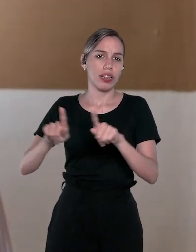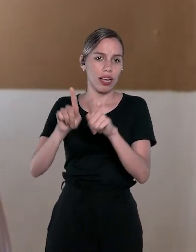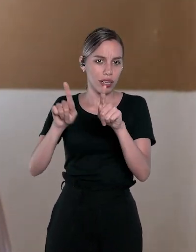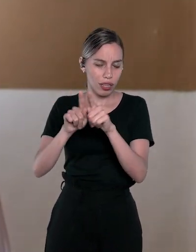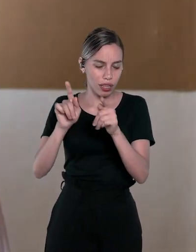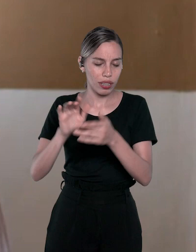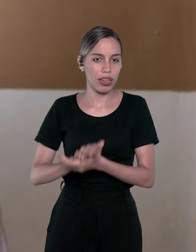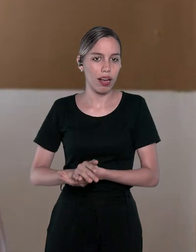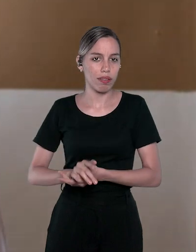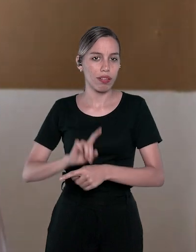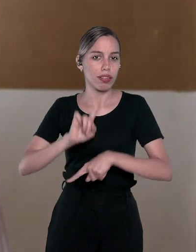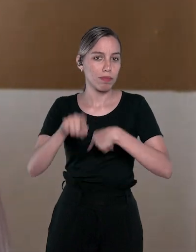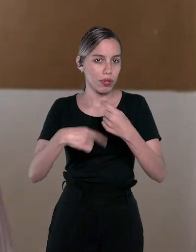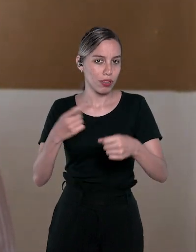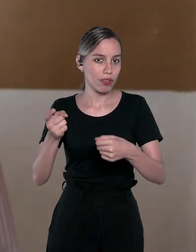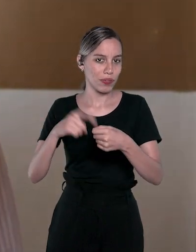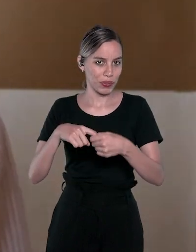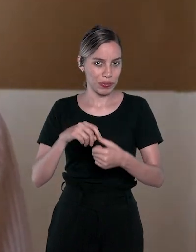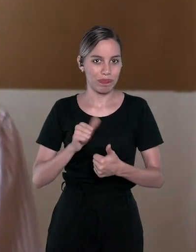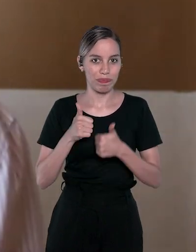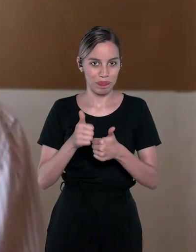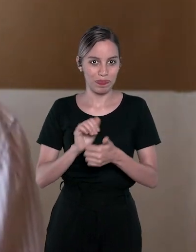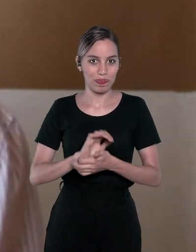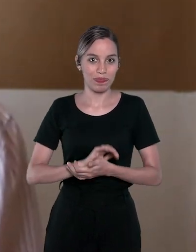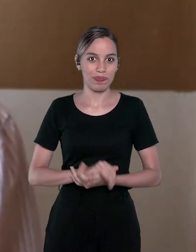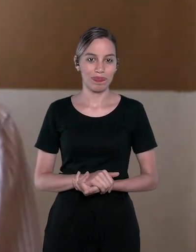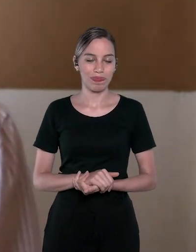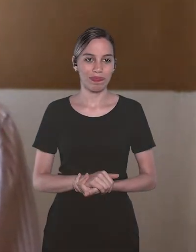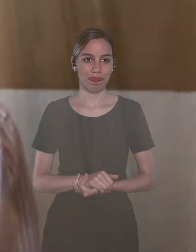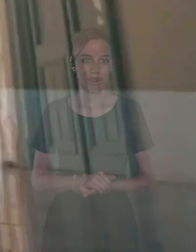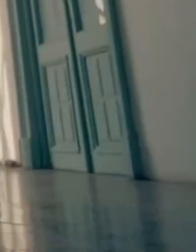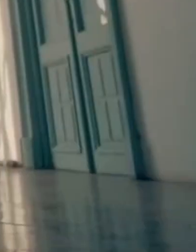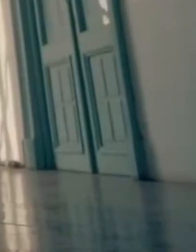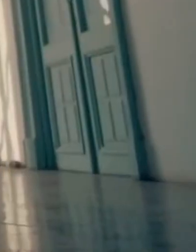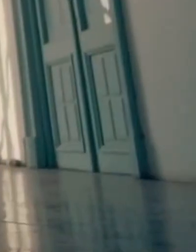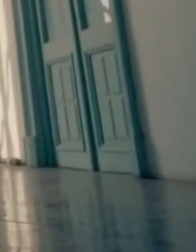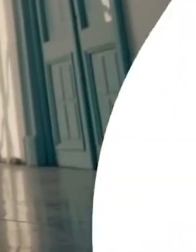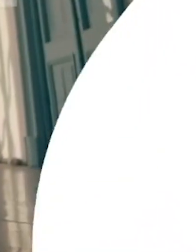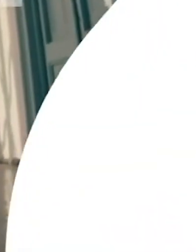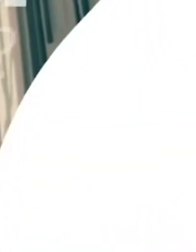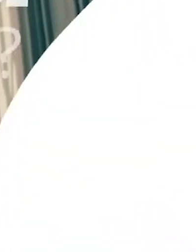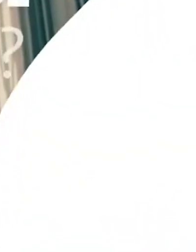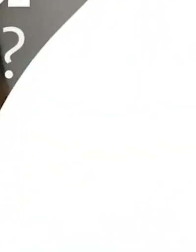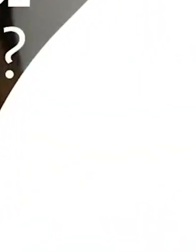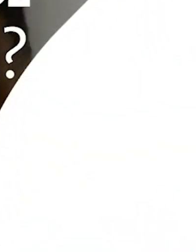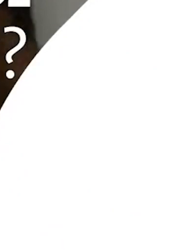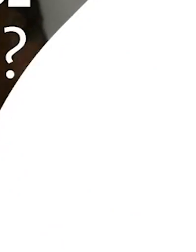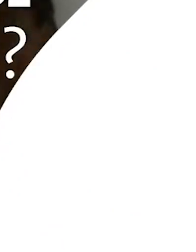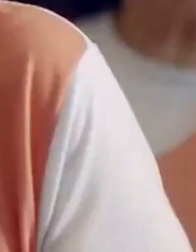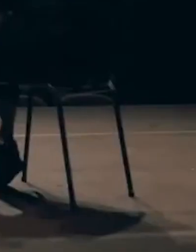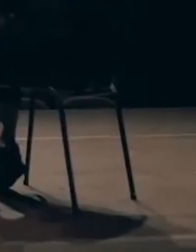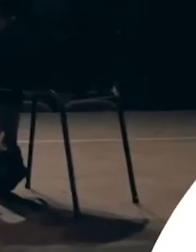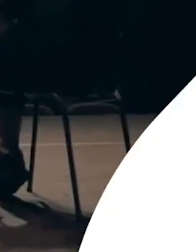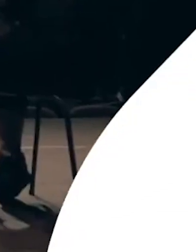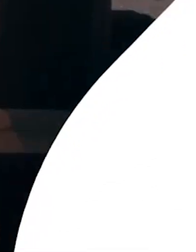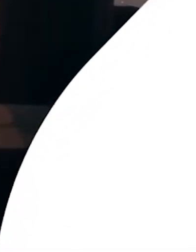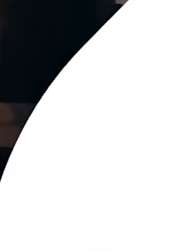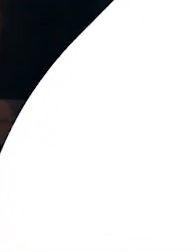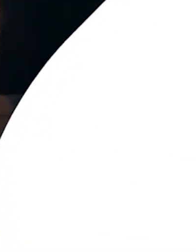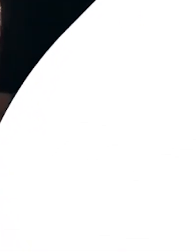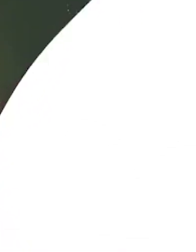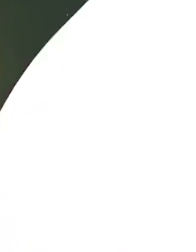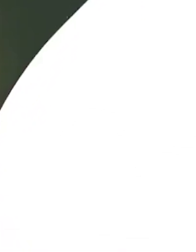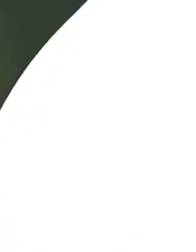nossos patrocinadores, e a gente volta num minutinho. Perfeito. Vamos lá. Onde está a cultura? A cultura